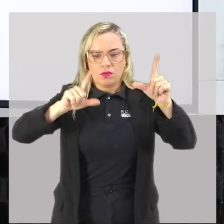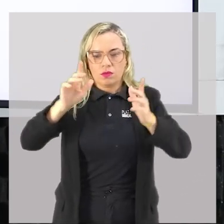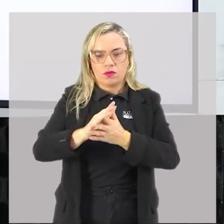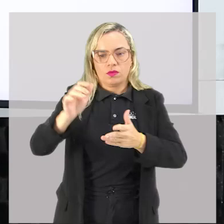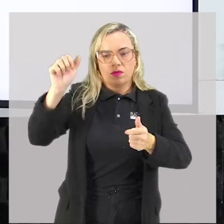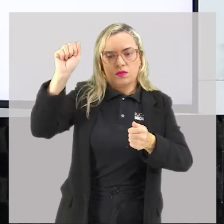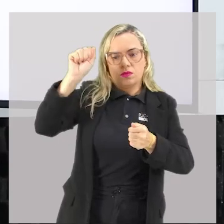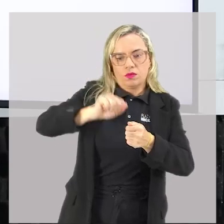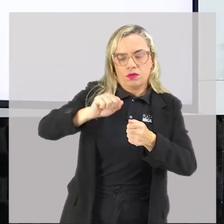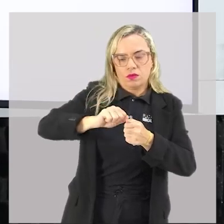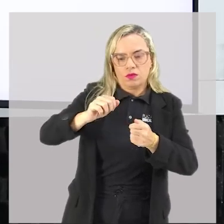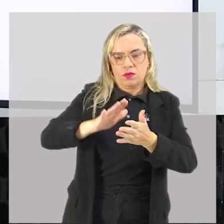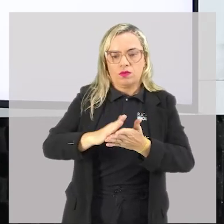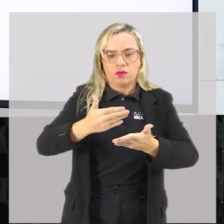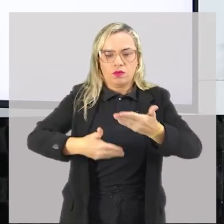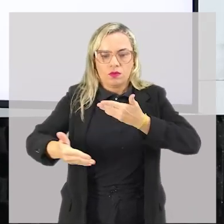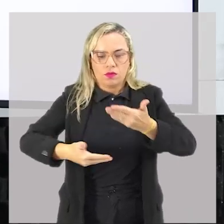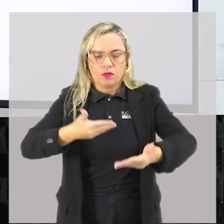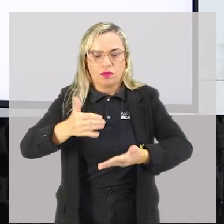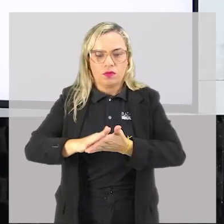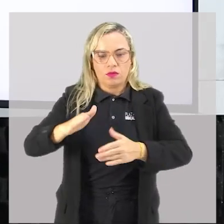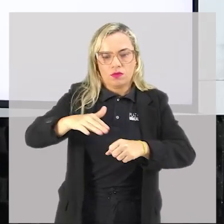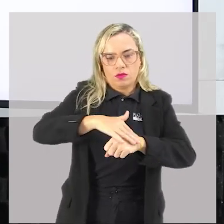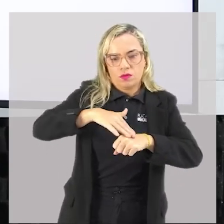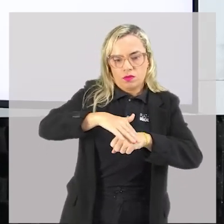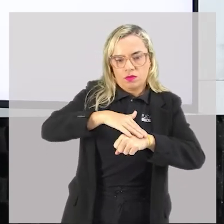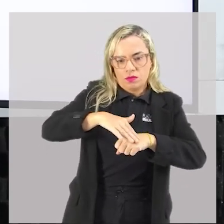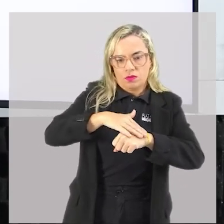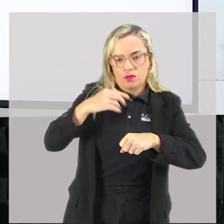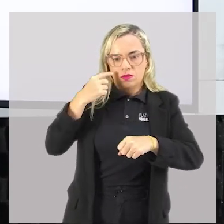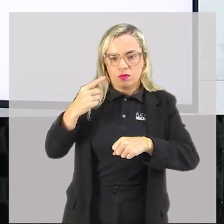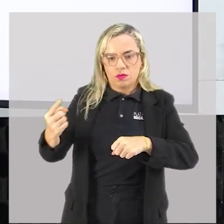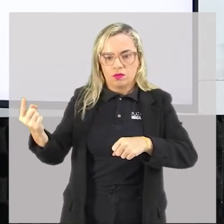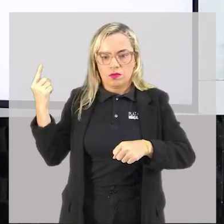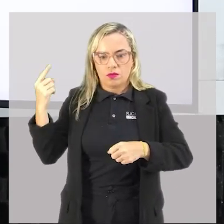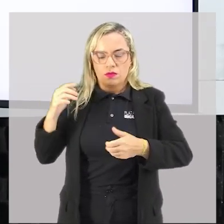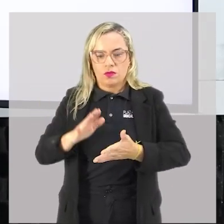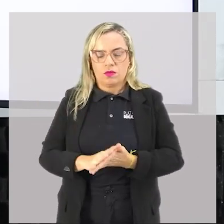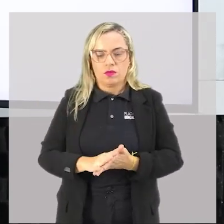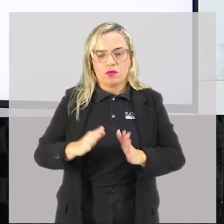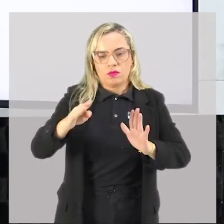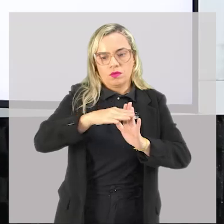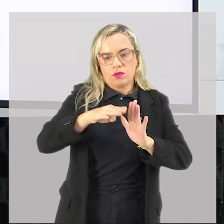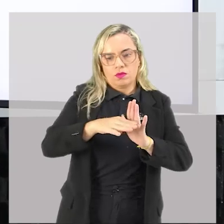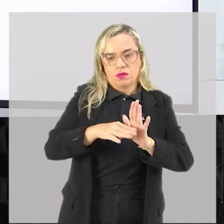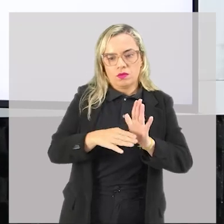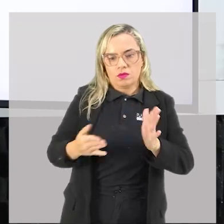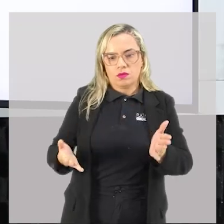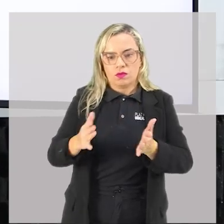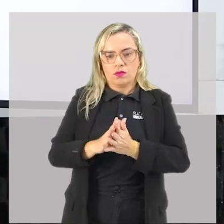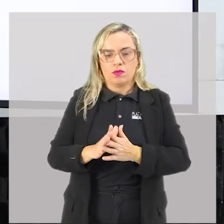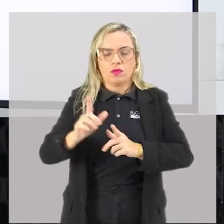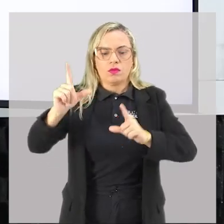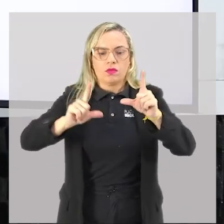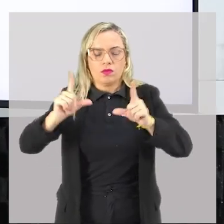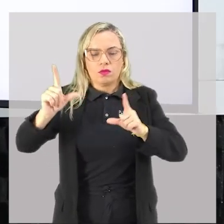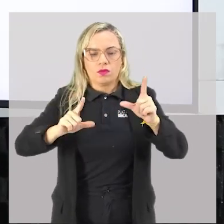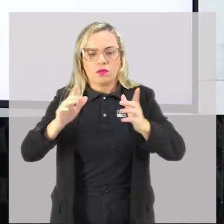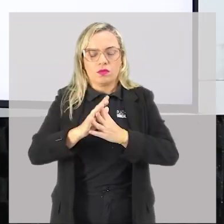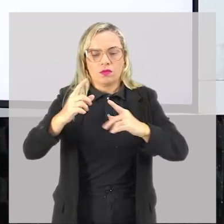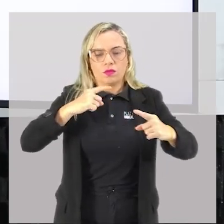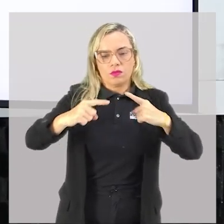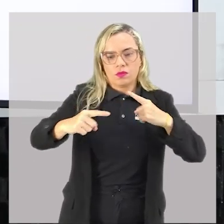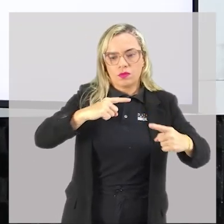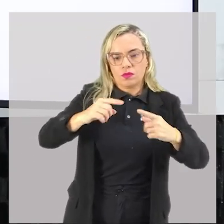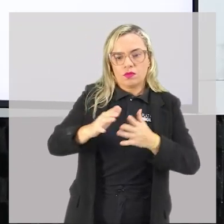fazer com que a pessoa converse. Por isso que chama talk ou chat. Então, são programas em que vários tópicos podem ser discutidos. Então,